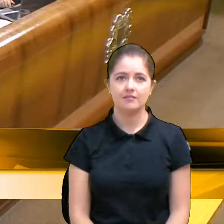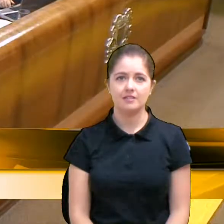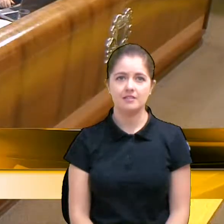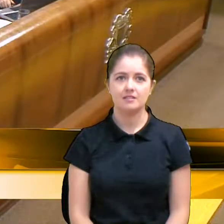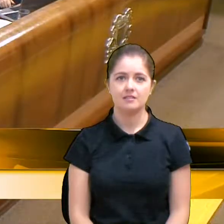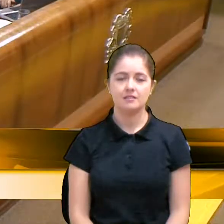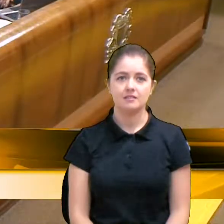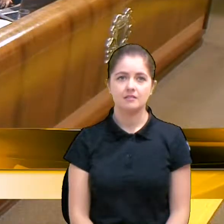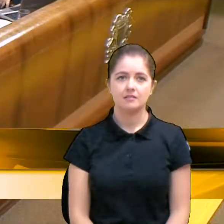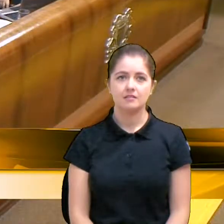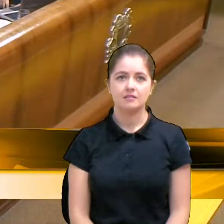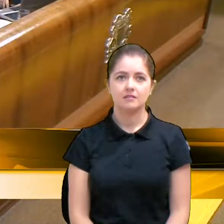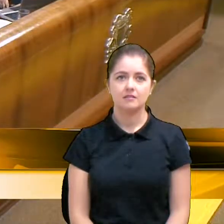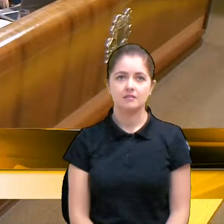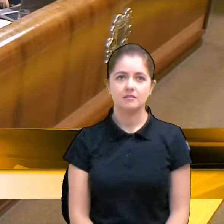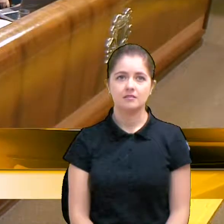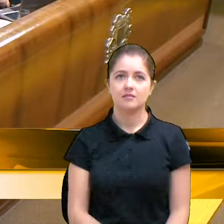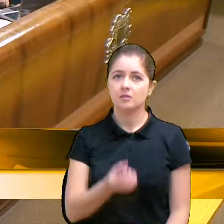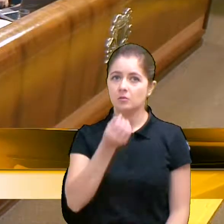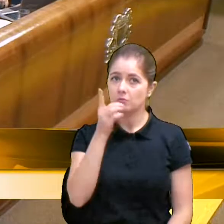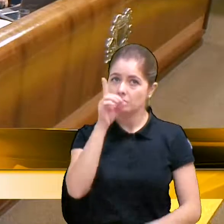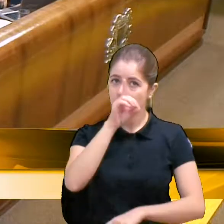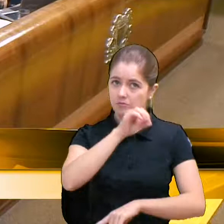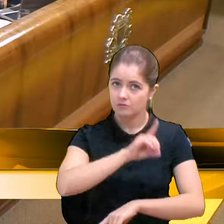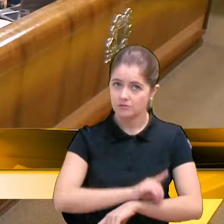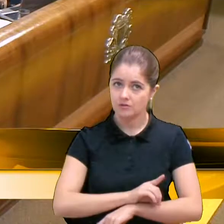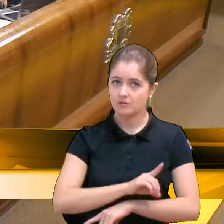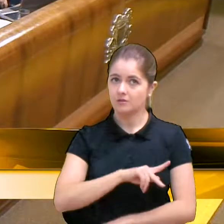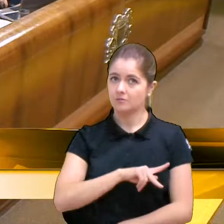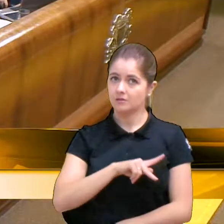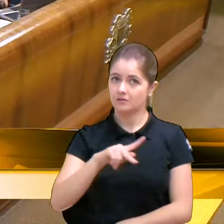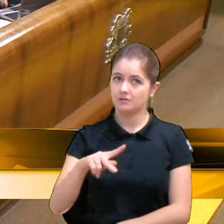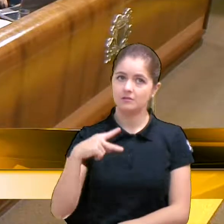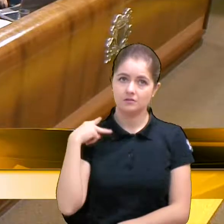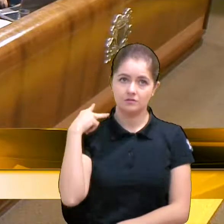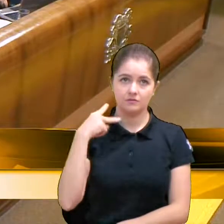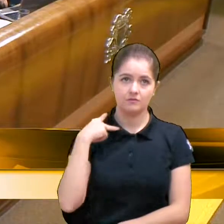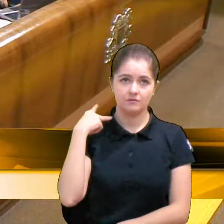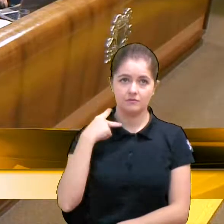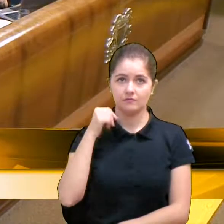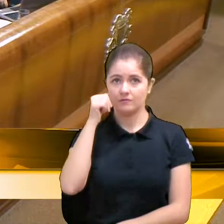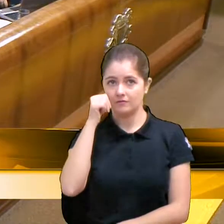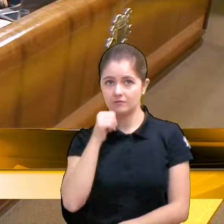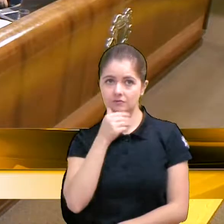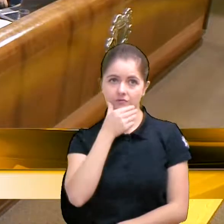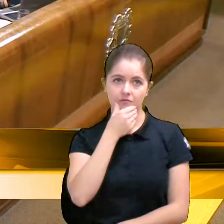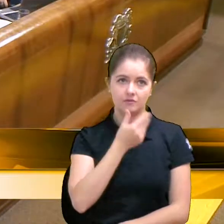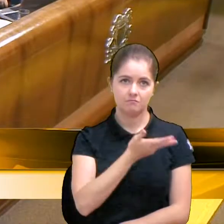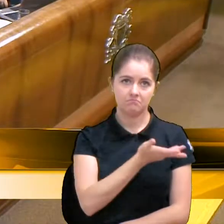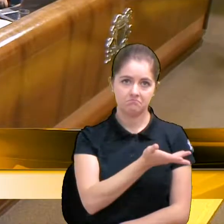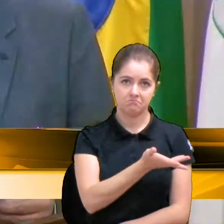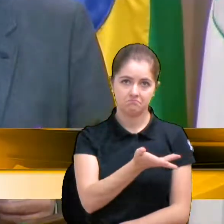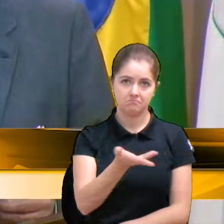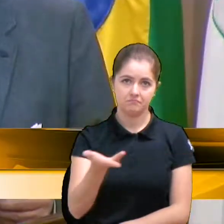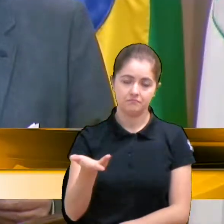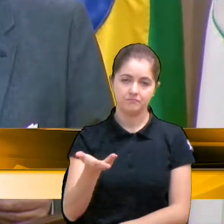Bom dia, senhor presidente. Bom dia, senhoras vereadoras, senhores vereadores.